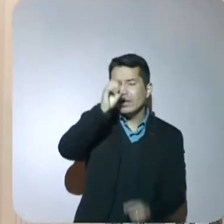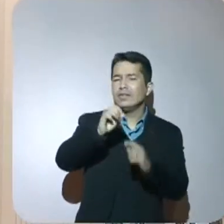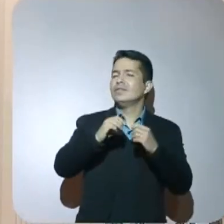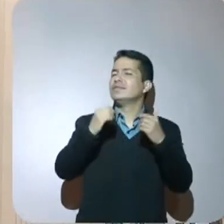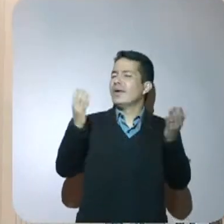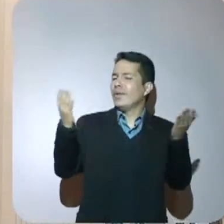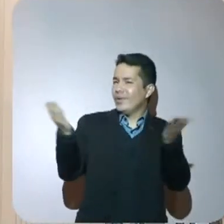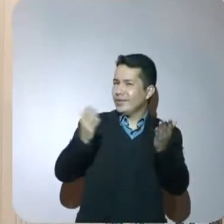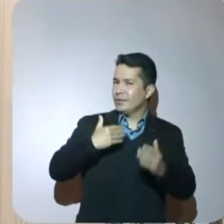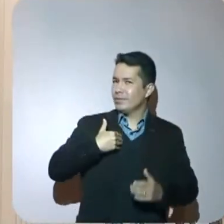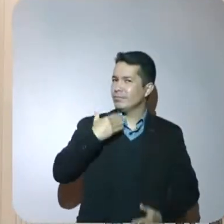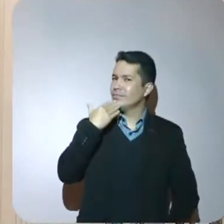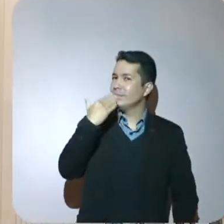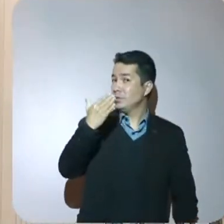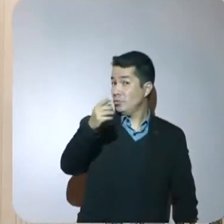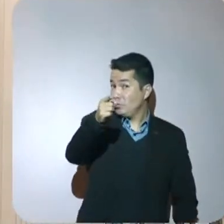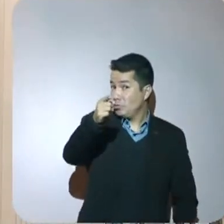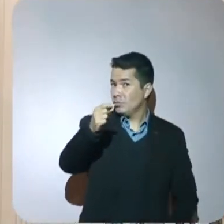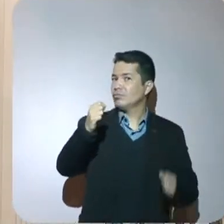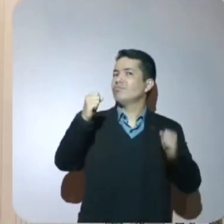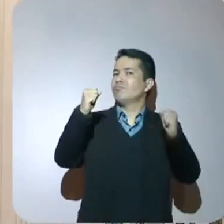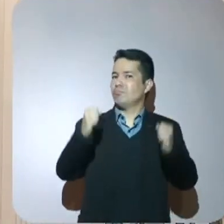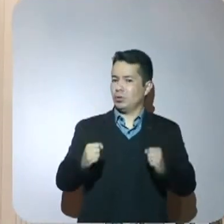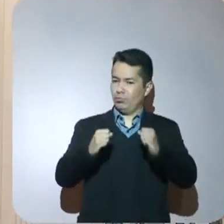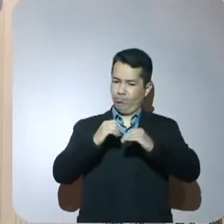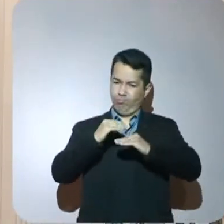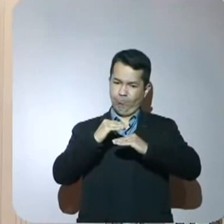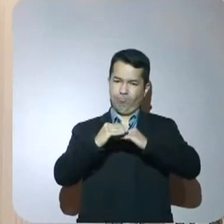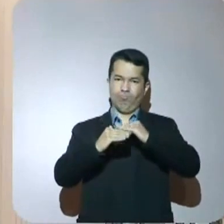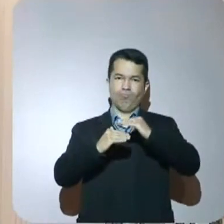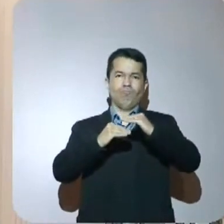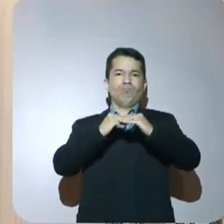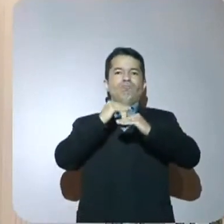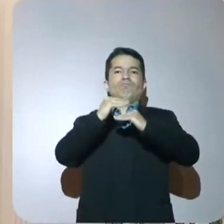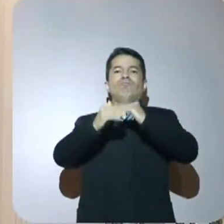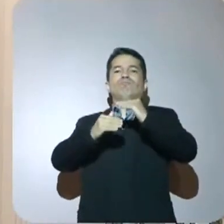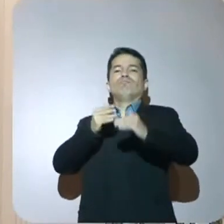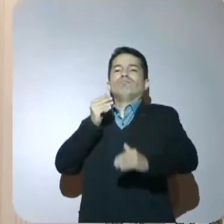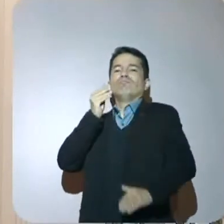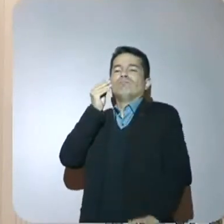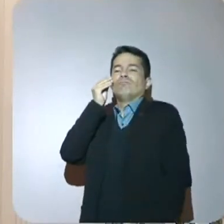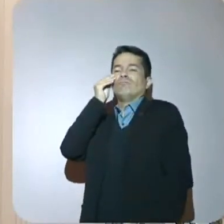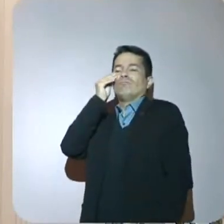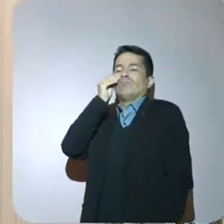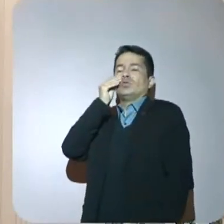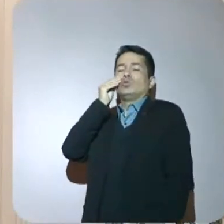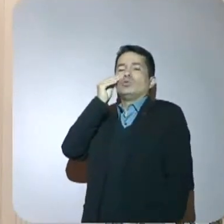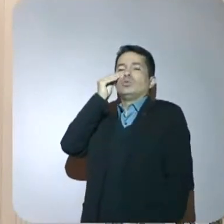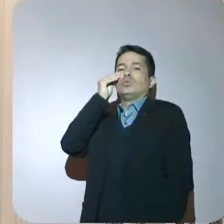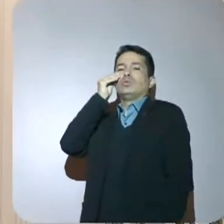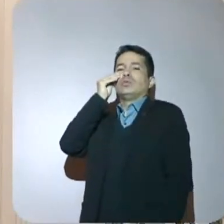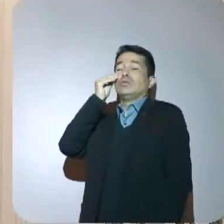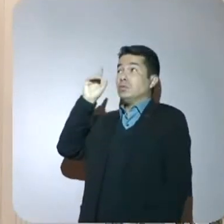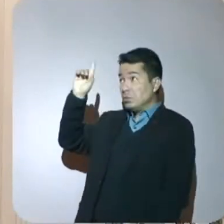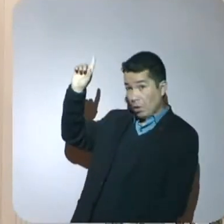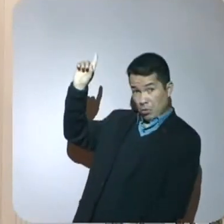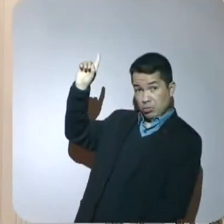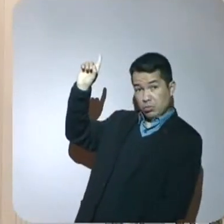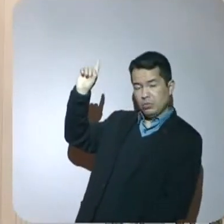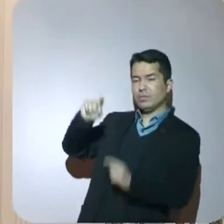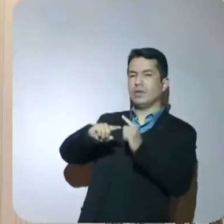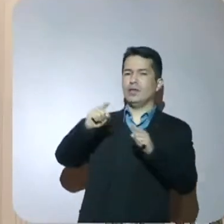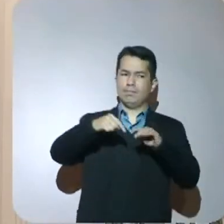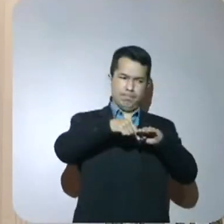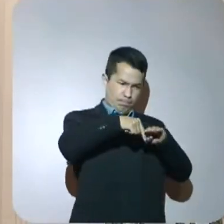você a crescer tanto na experiência quanto na profundidade da palavra de